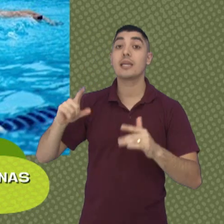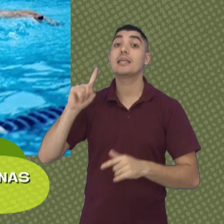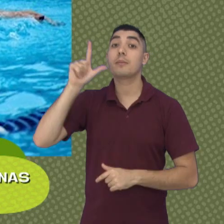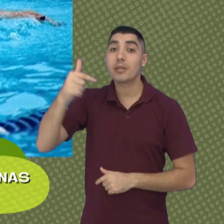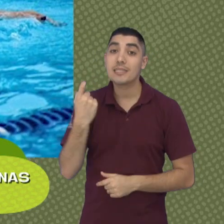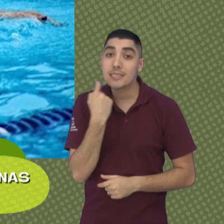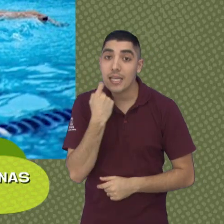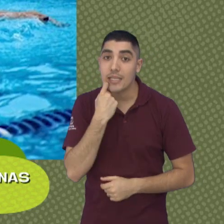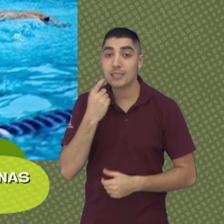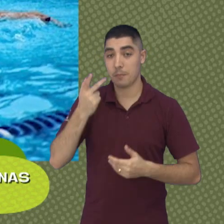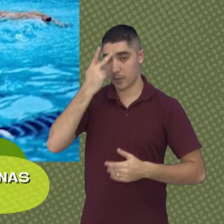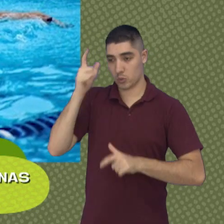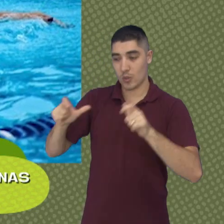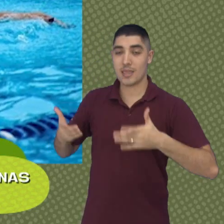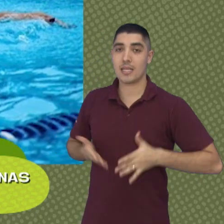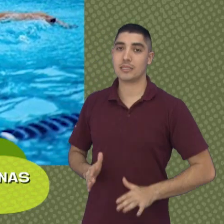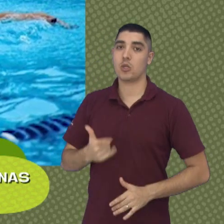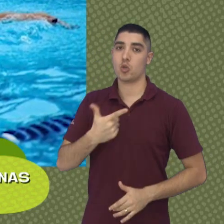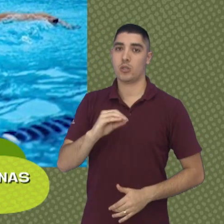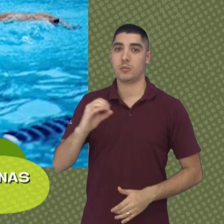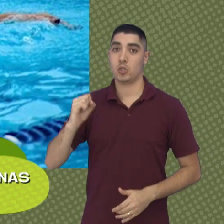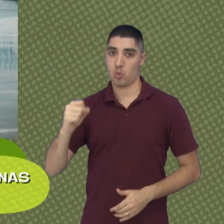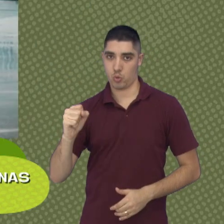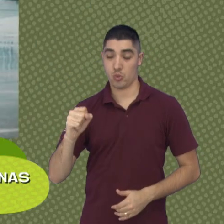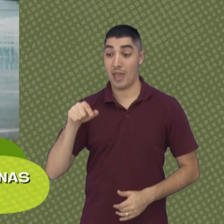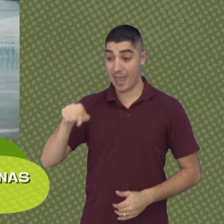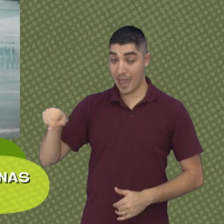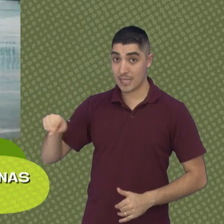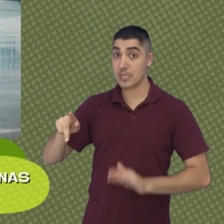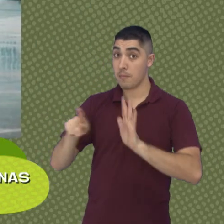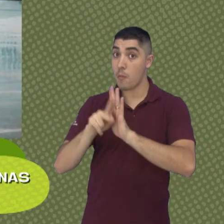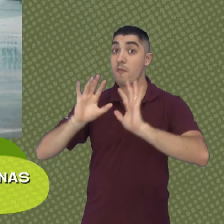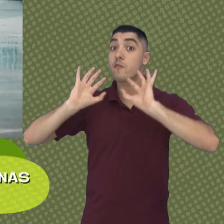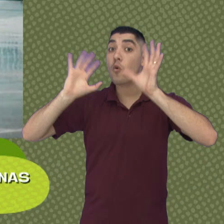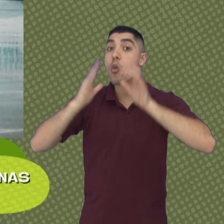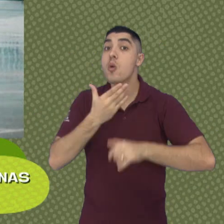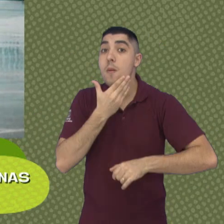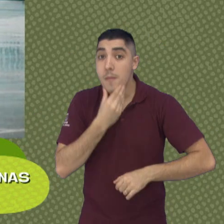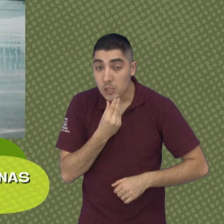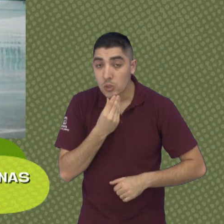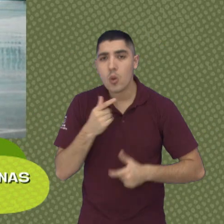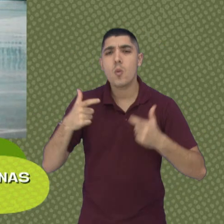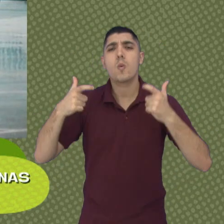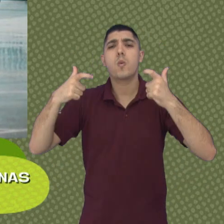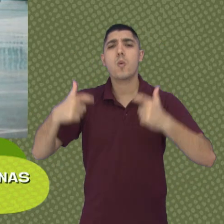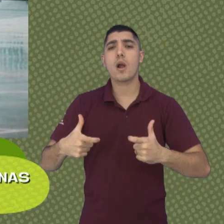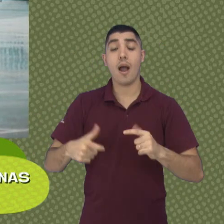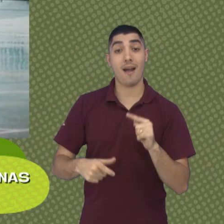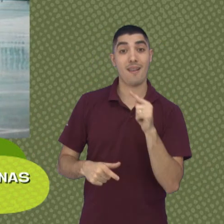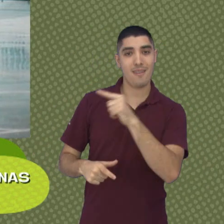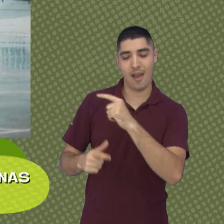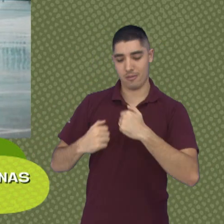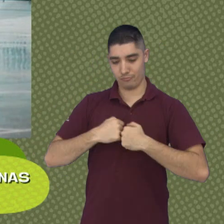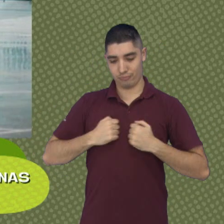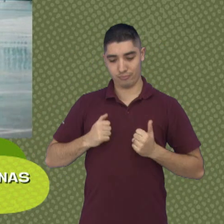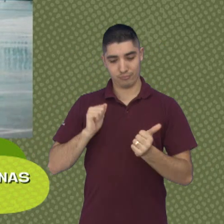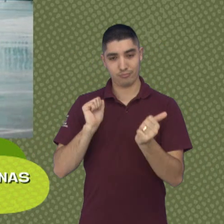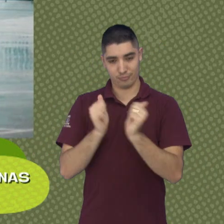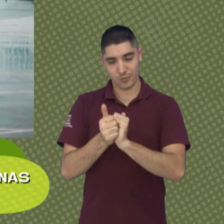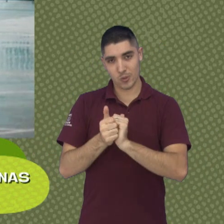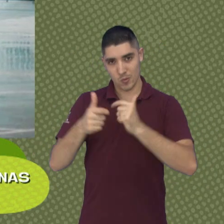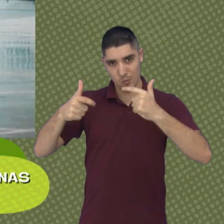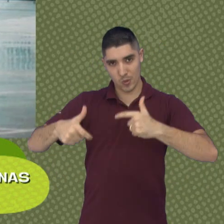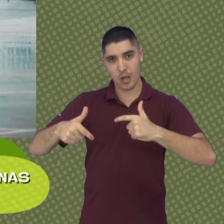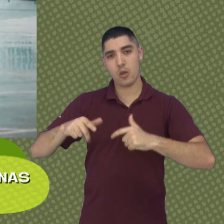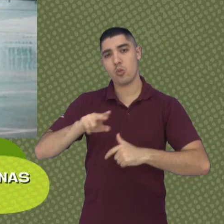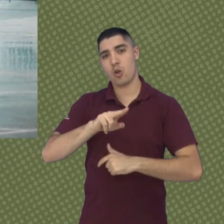em 2008. Todas essas seletivas de vôlei masculino acontecem no CT Atleta Cidadão, que fica na rua Dr.